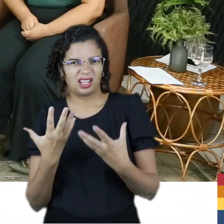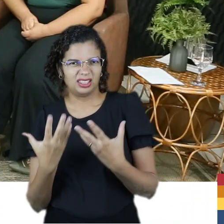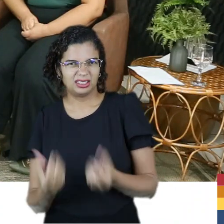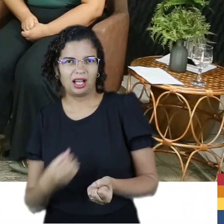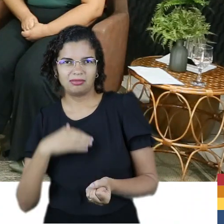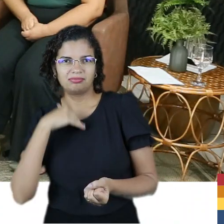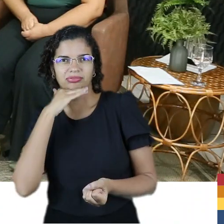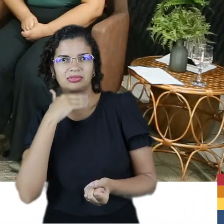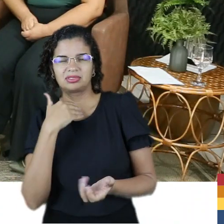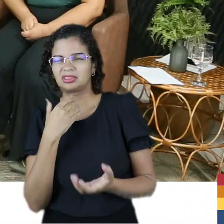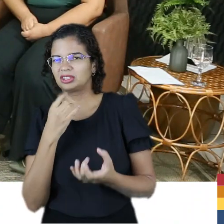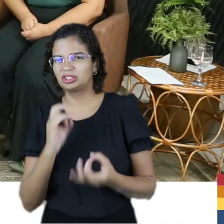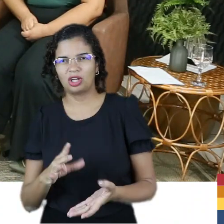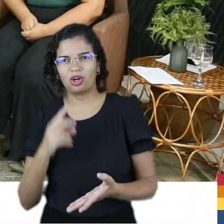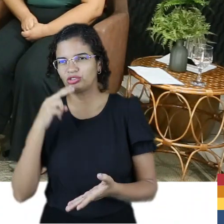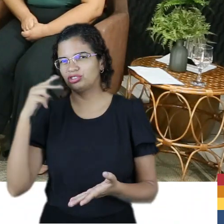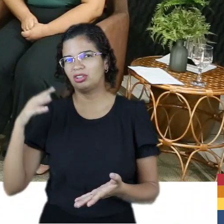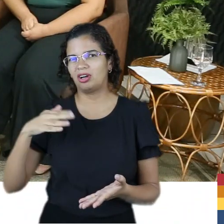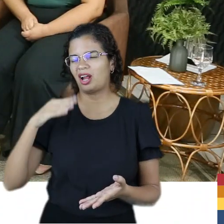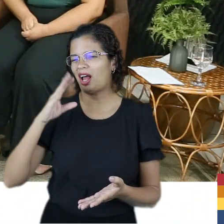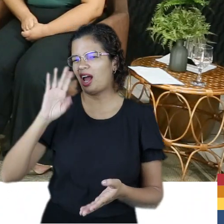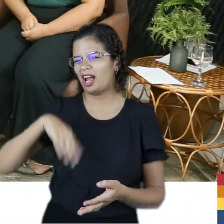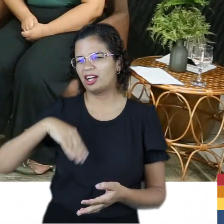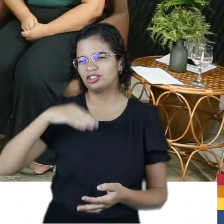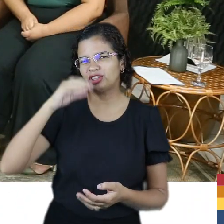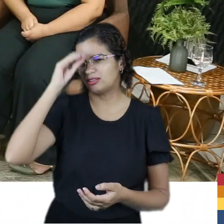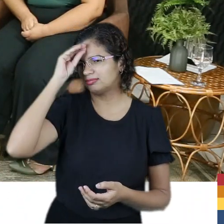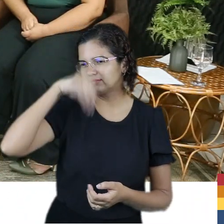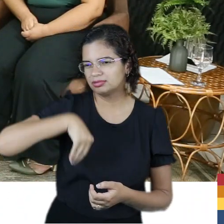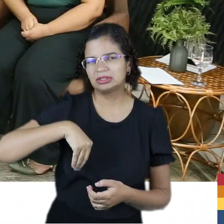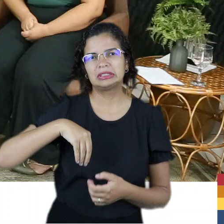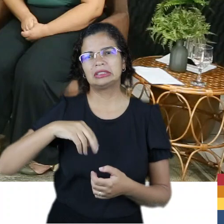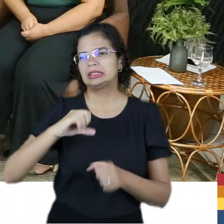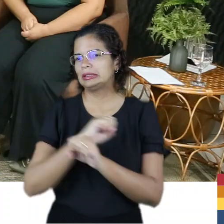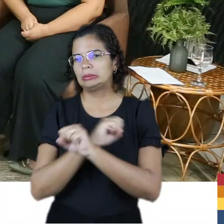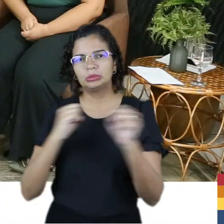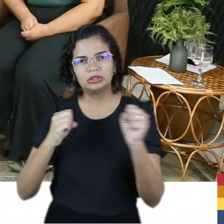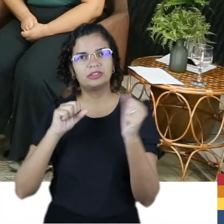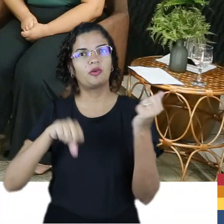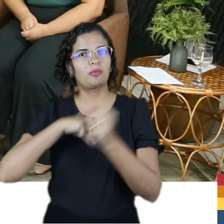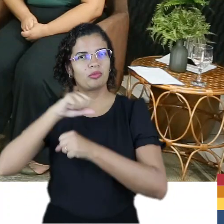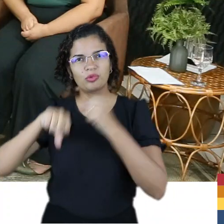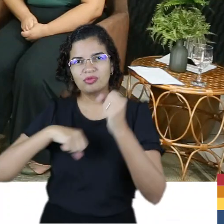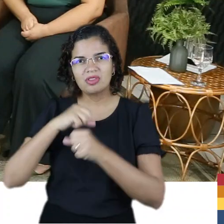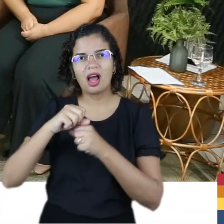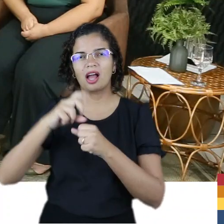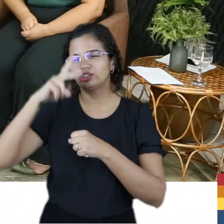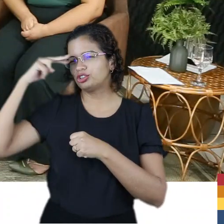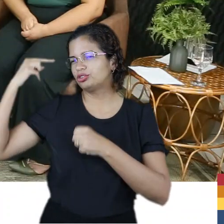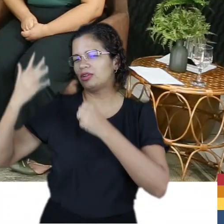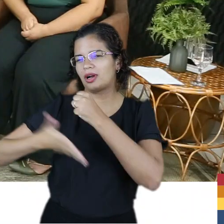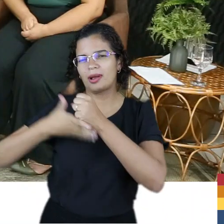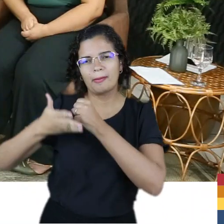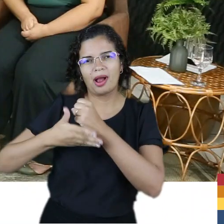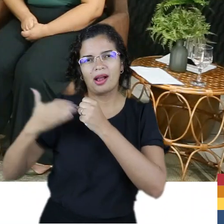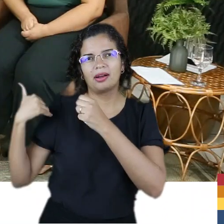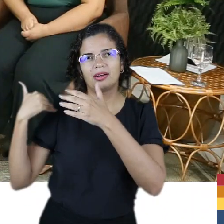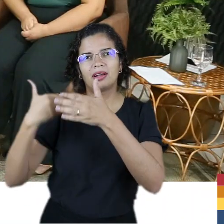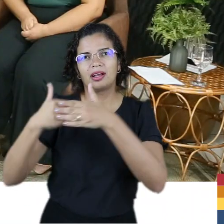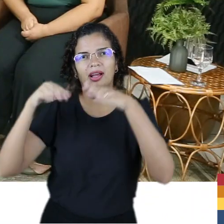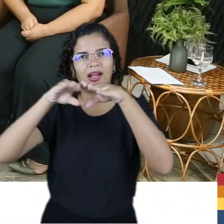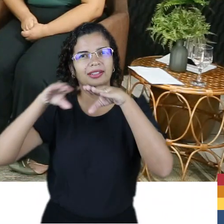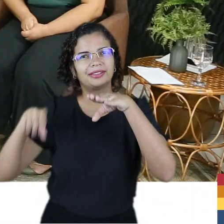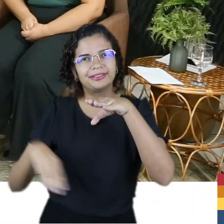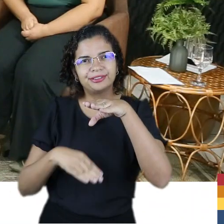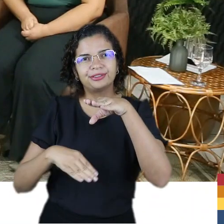célebre de Paulo Freire que ele nos diz se a educação sozinha não transforma a realidade sem ela